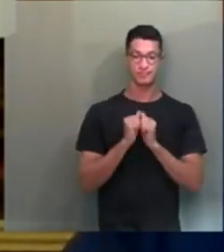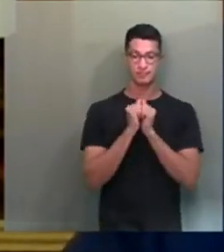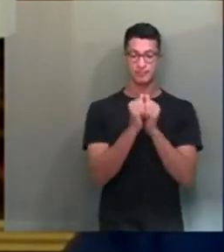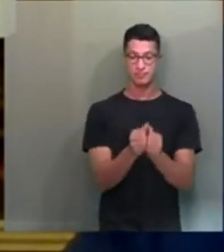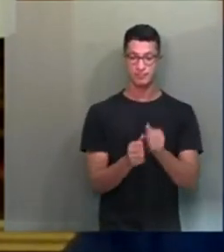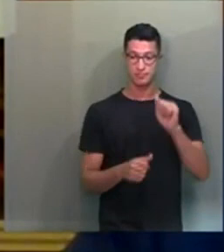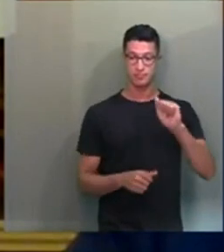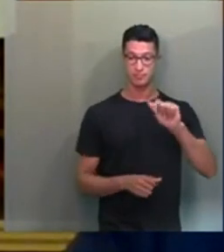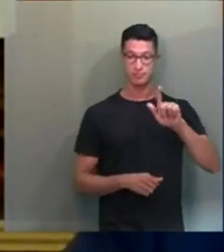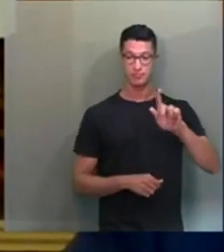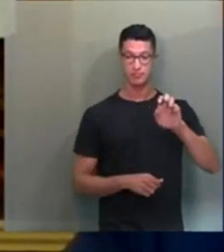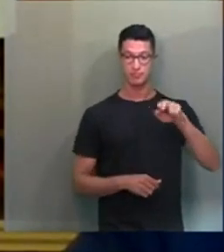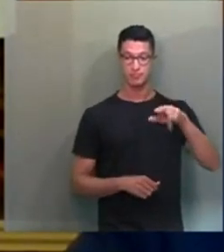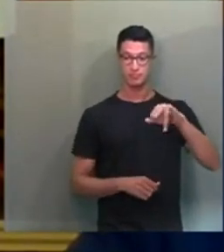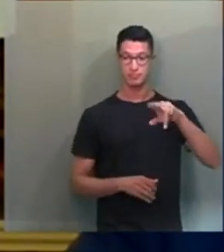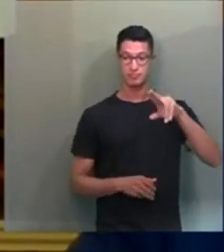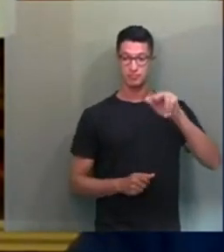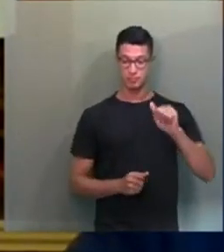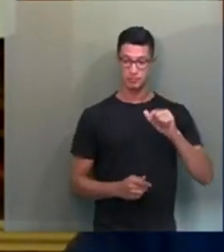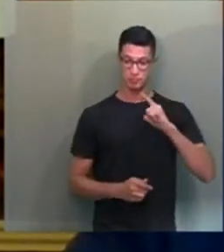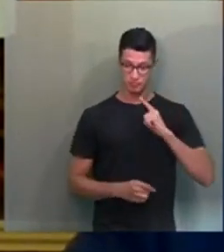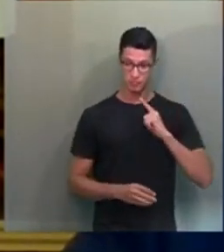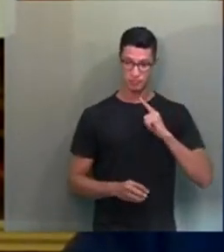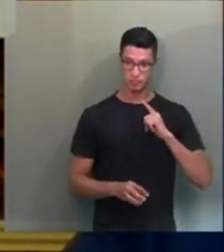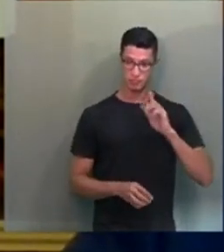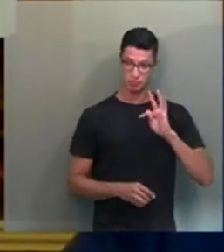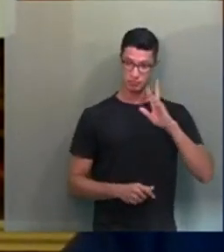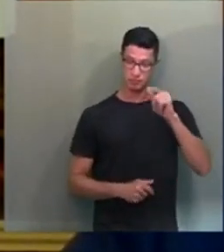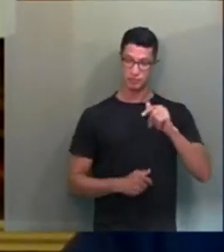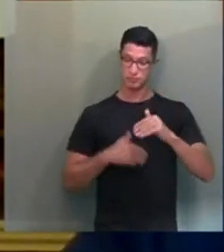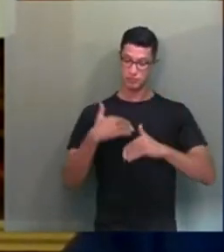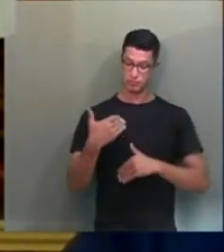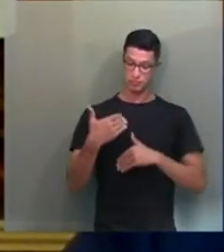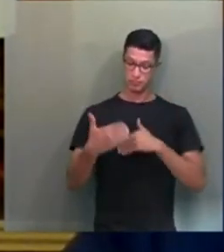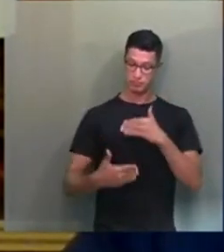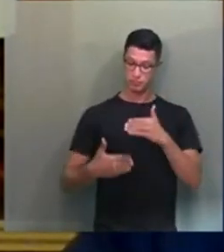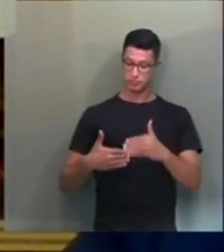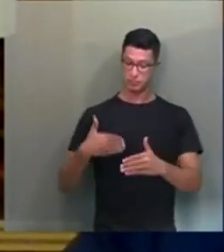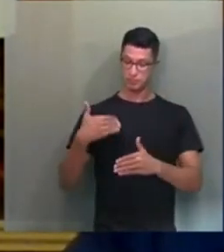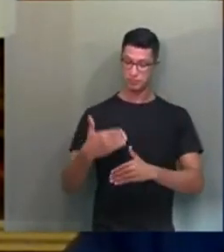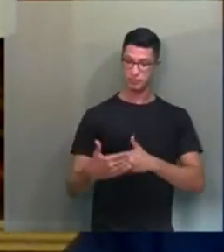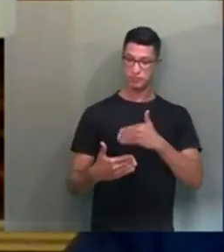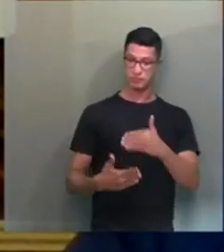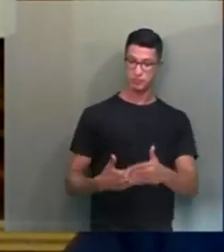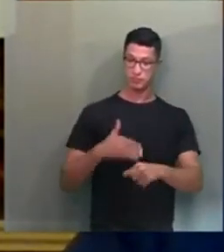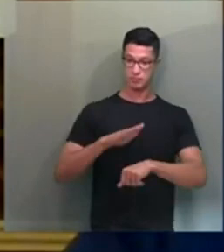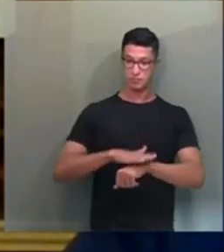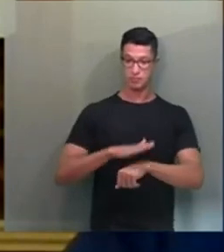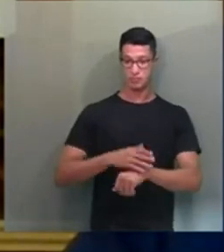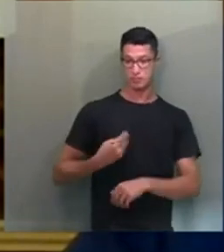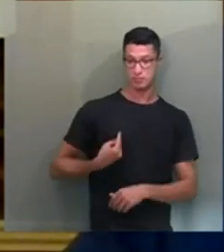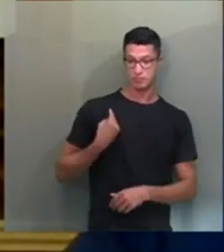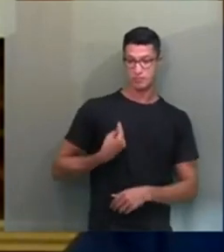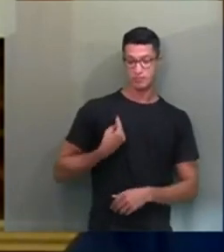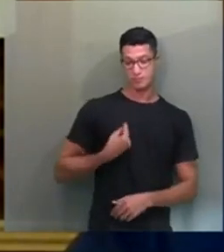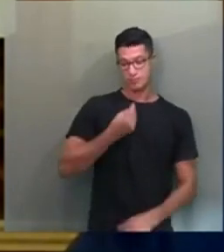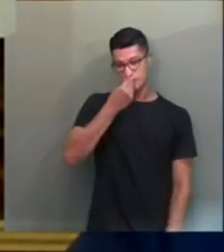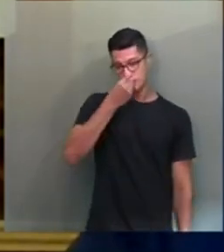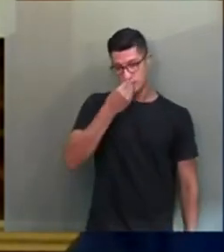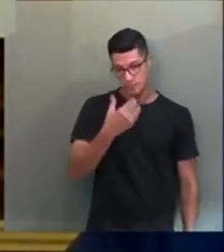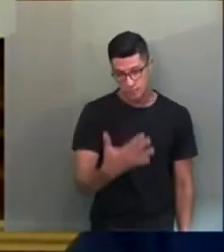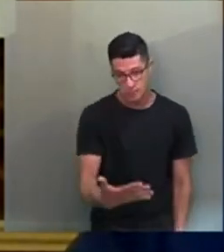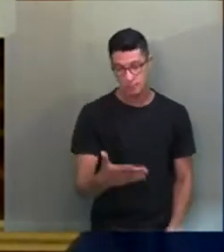da Agência Rádio Senado. Toda caminhada que a gente faz na vida é uma caminhada